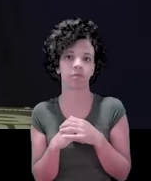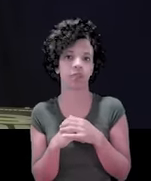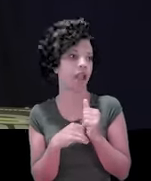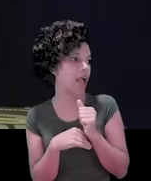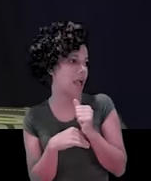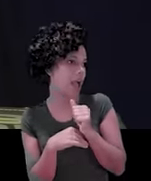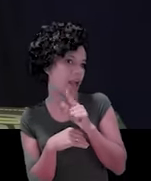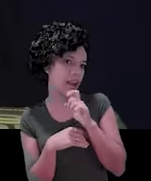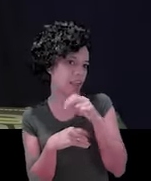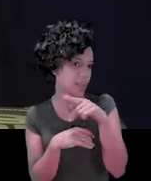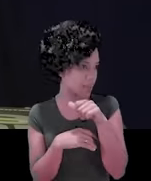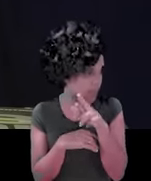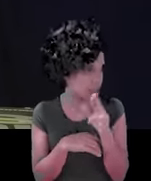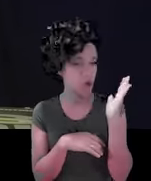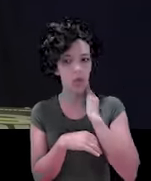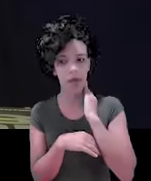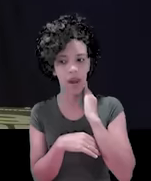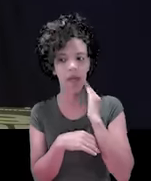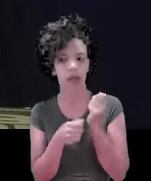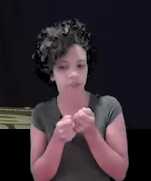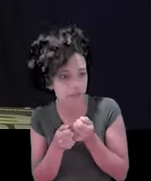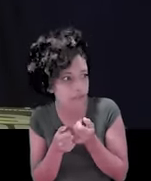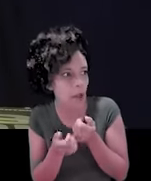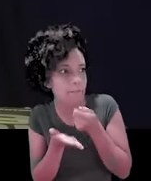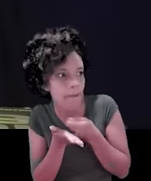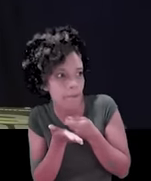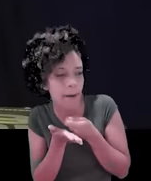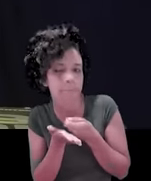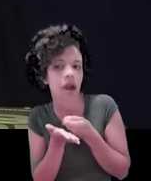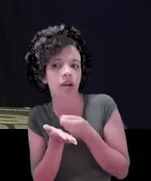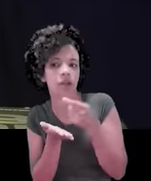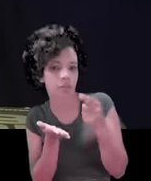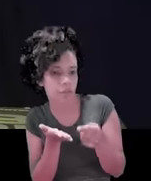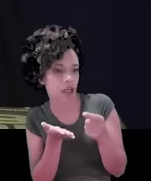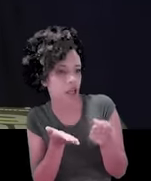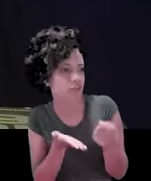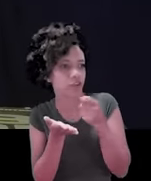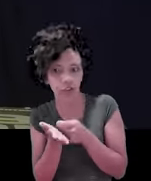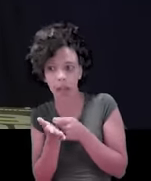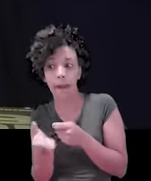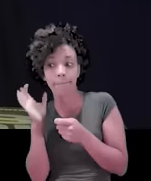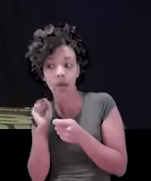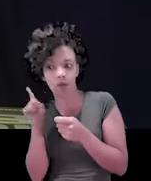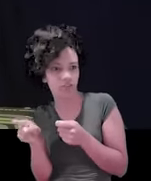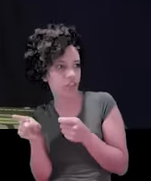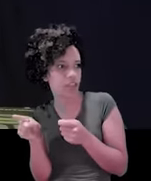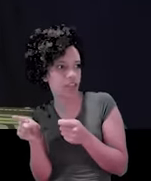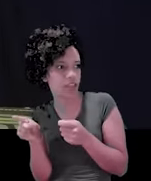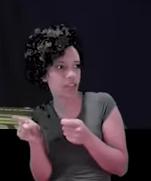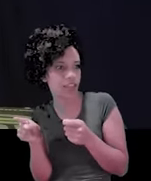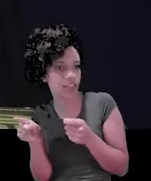ligou para ele estava em Alenquer a outra cidade do Pará então de botar no viva voz para falar com ela pelo vovós dela e botar no rádio para eu ir lá